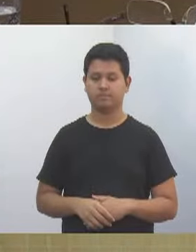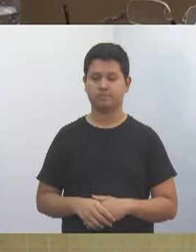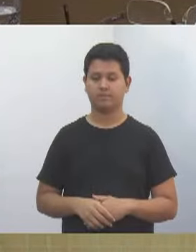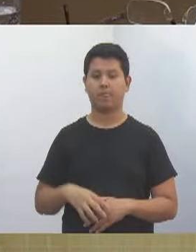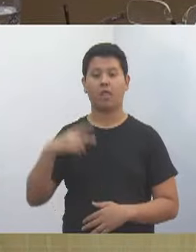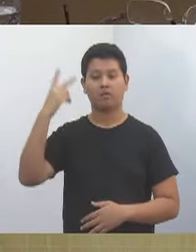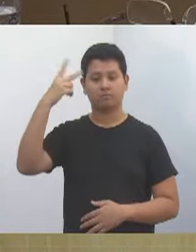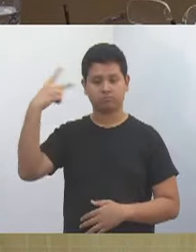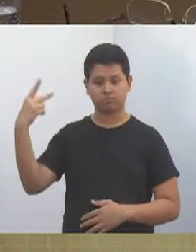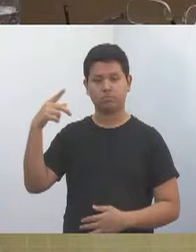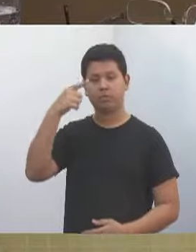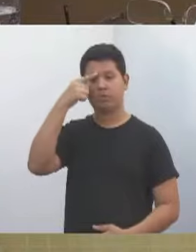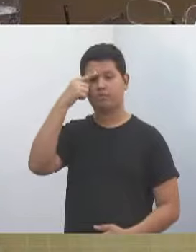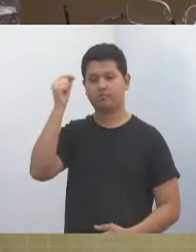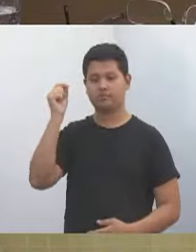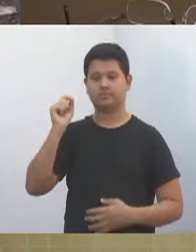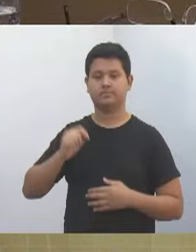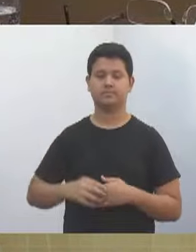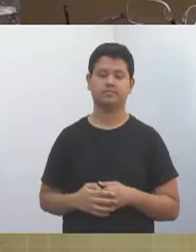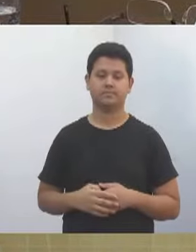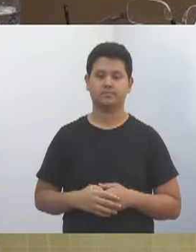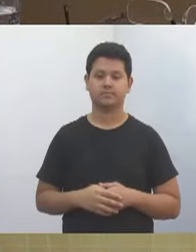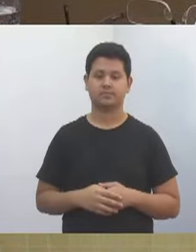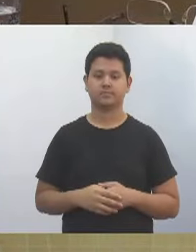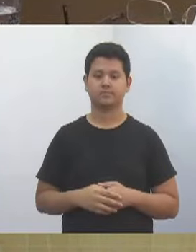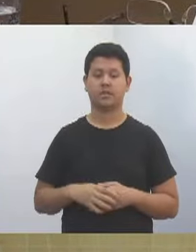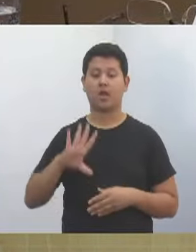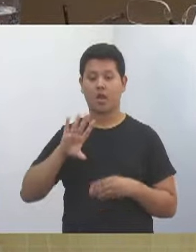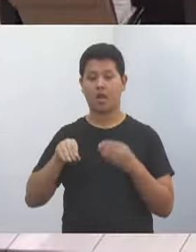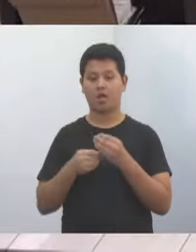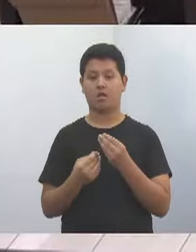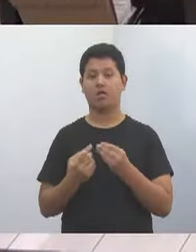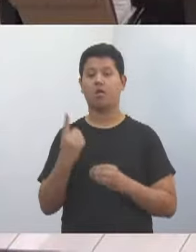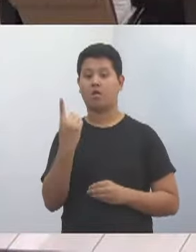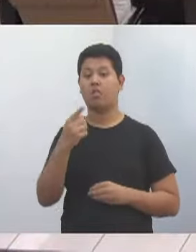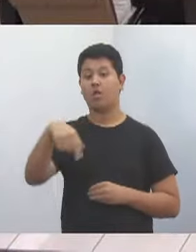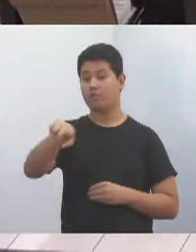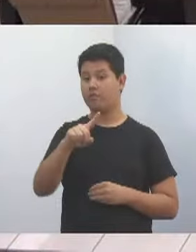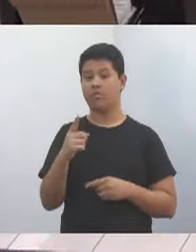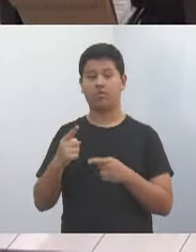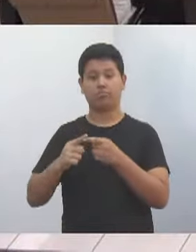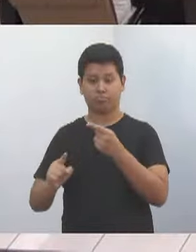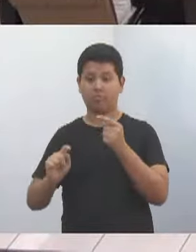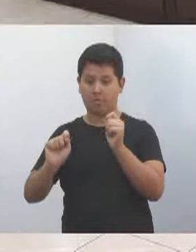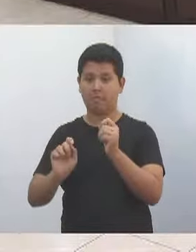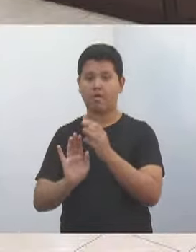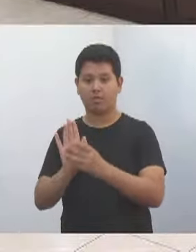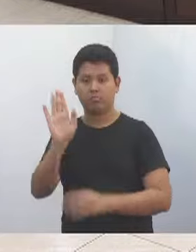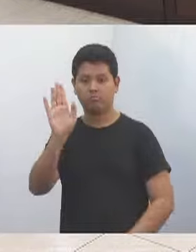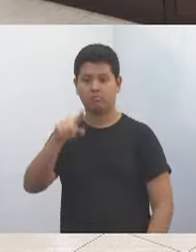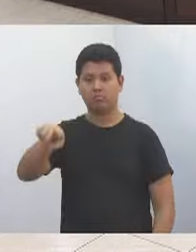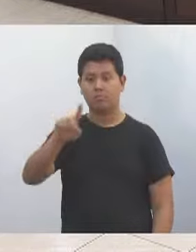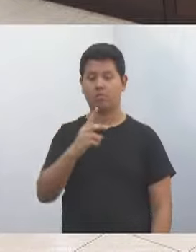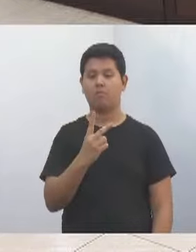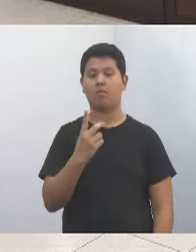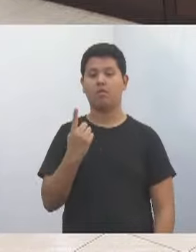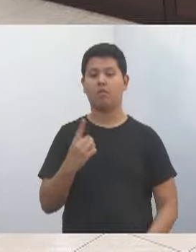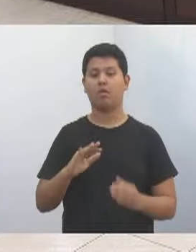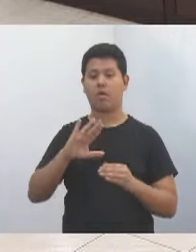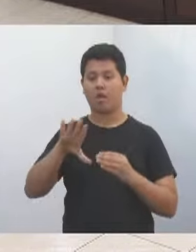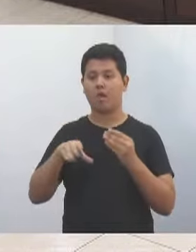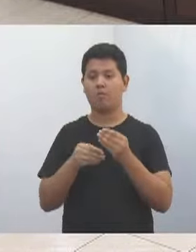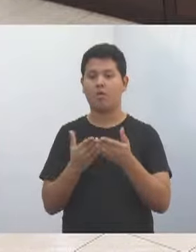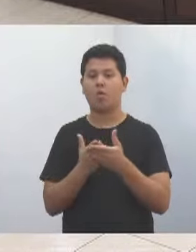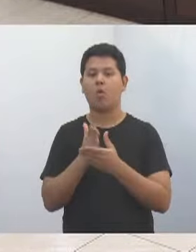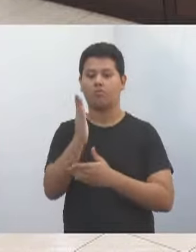Vereador Edgar Sasaki. Emenda número 1 em votação, os que forem contrários se manifestem levantando o braço. Emenda número 1